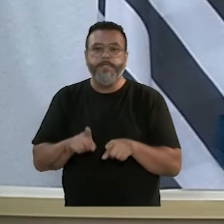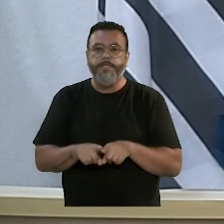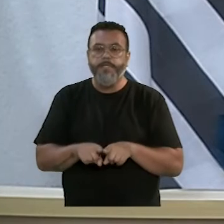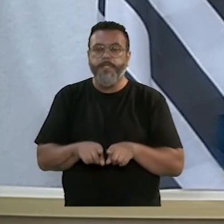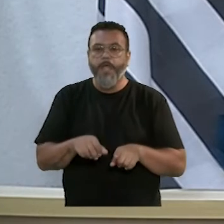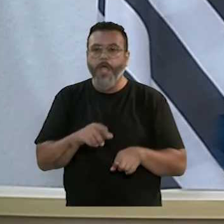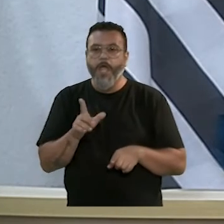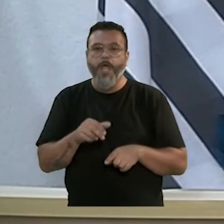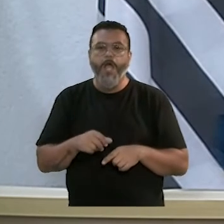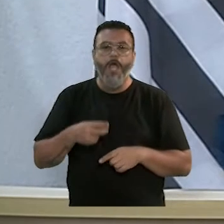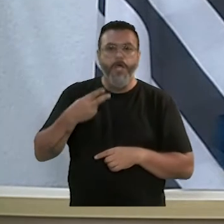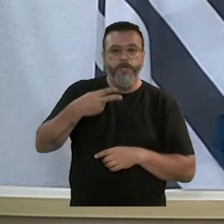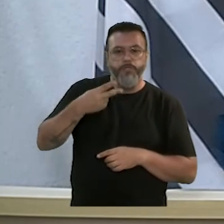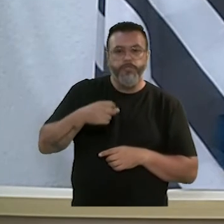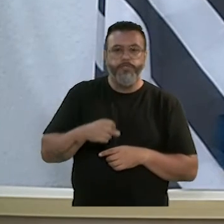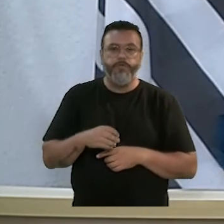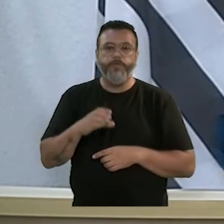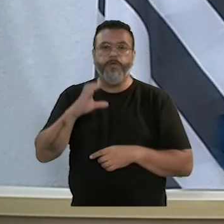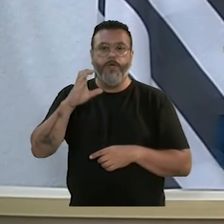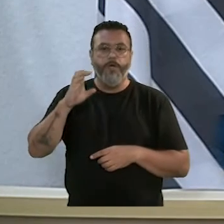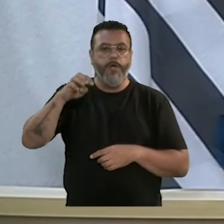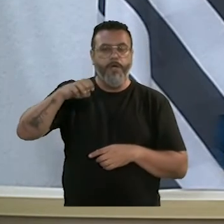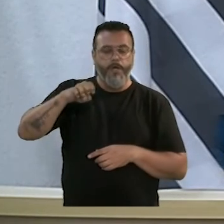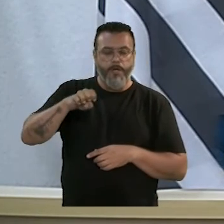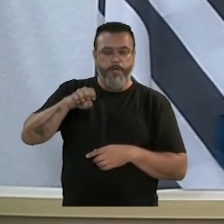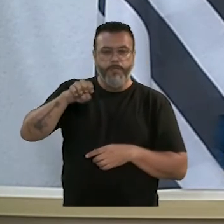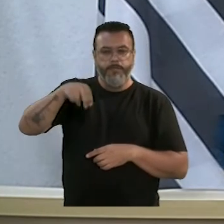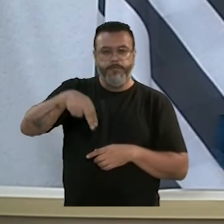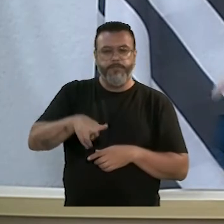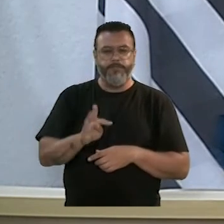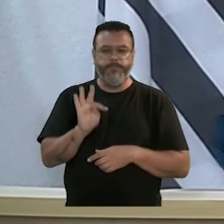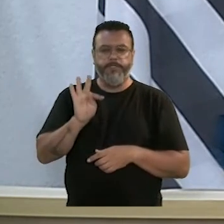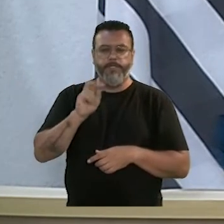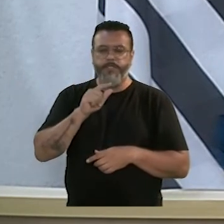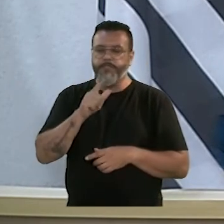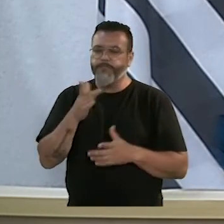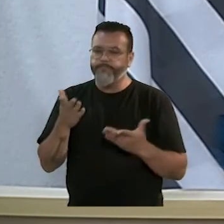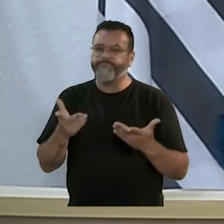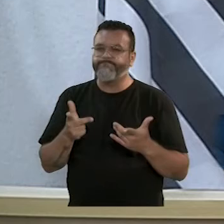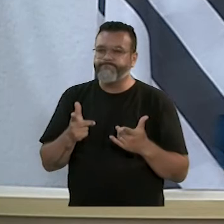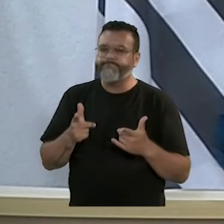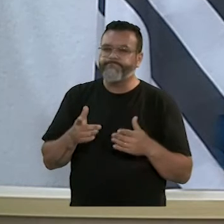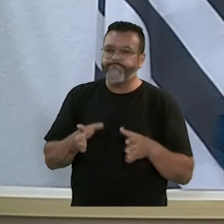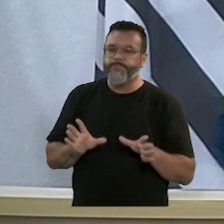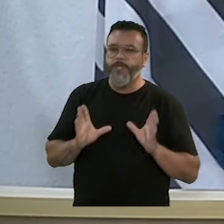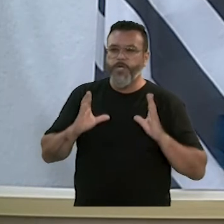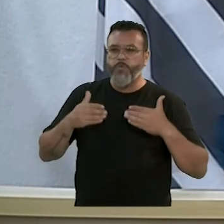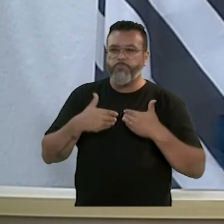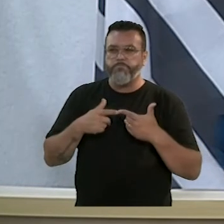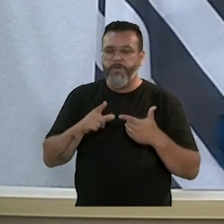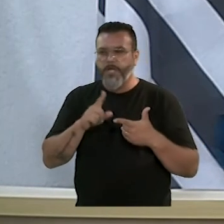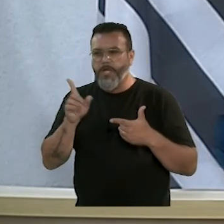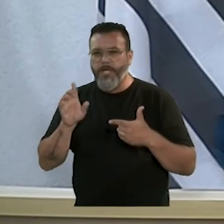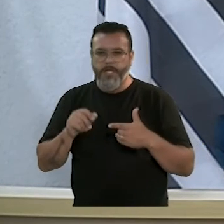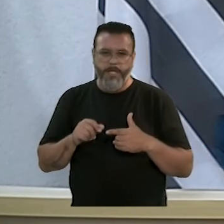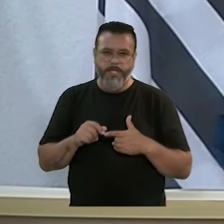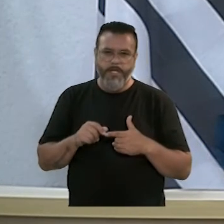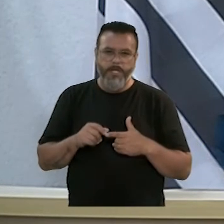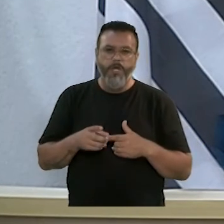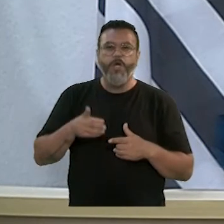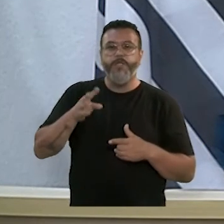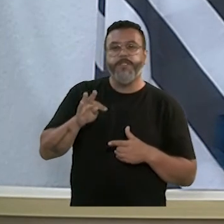porque o que nós temos de incluir crianças com laudos de transtornos, seja ele o TEA ou o